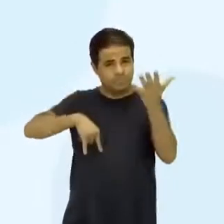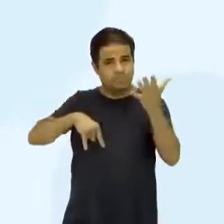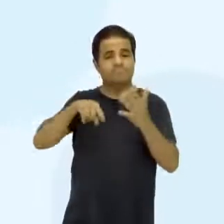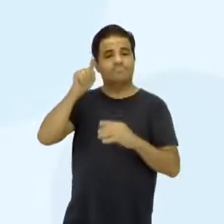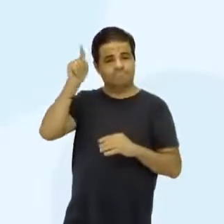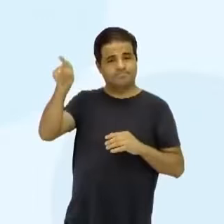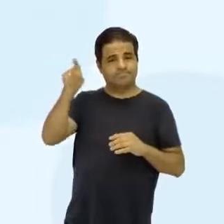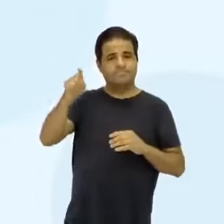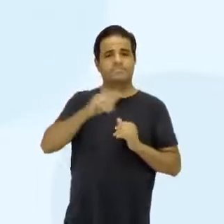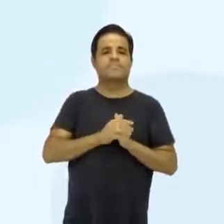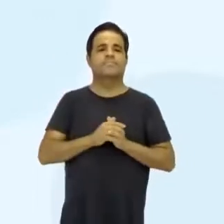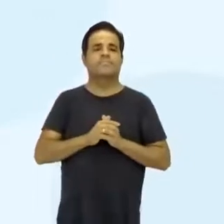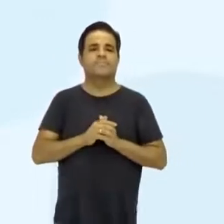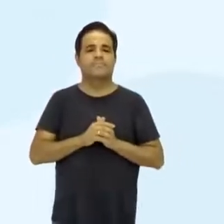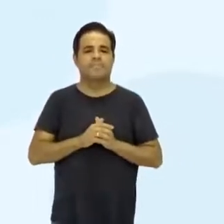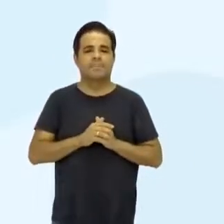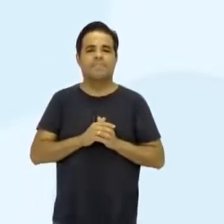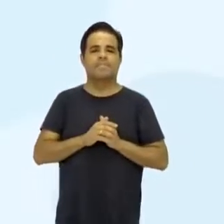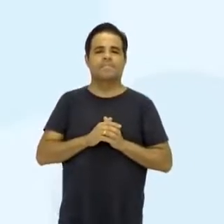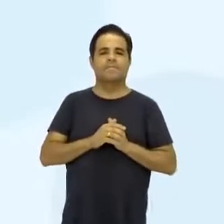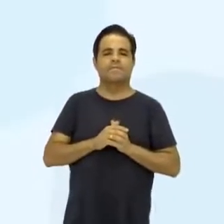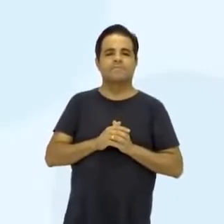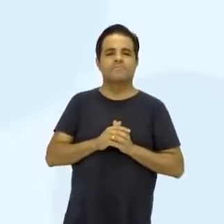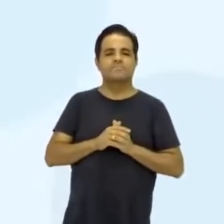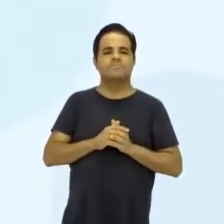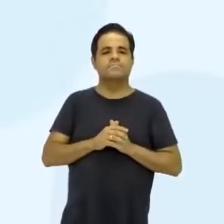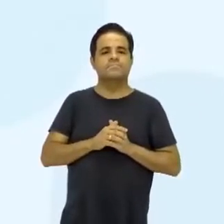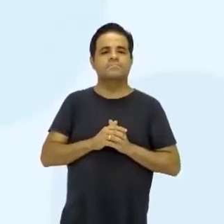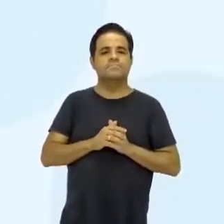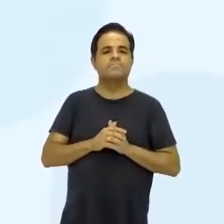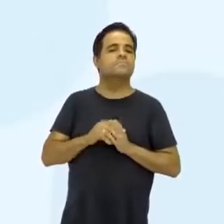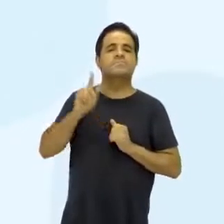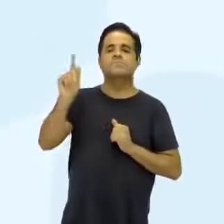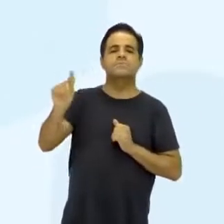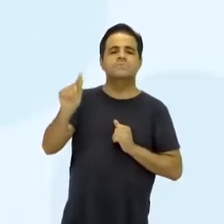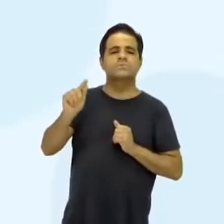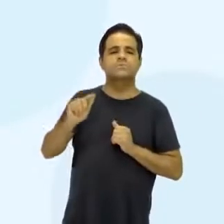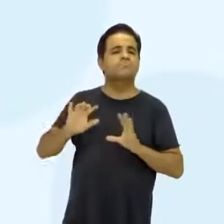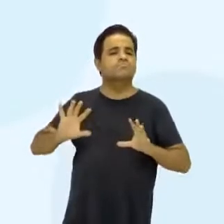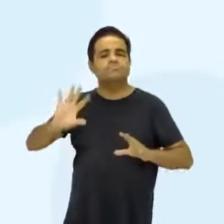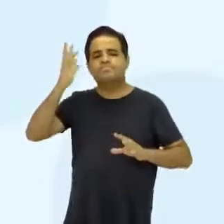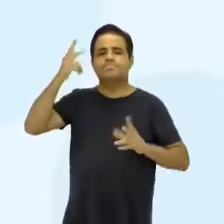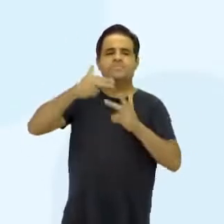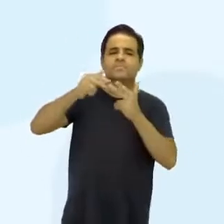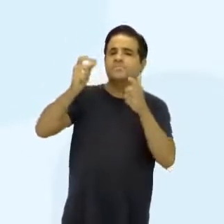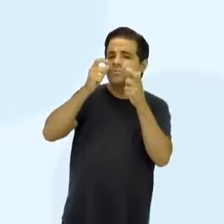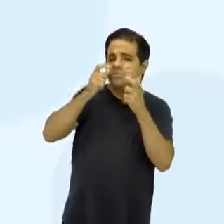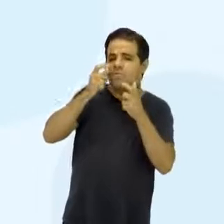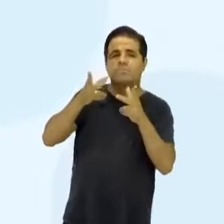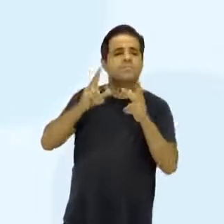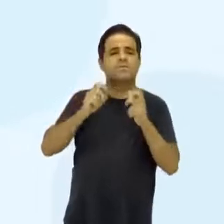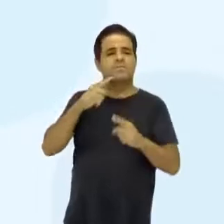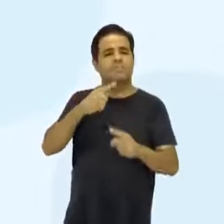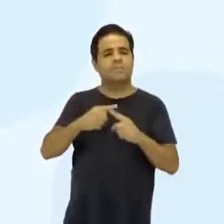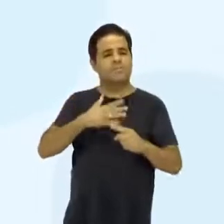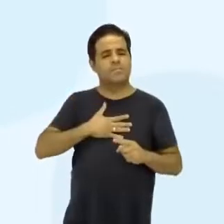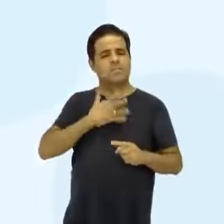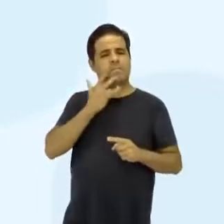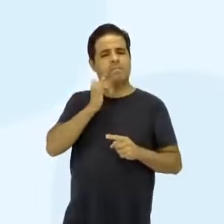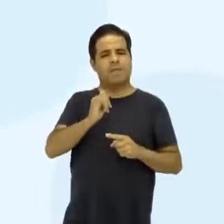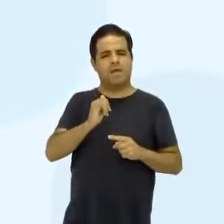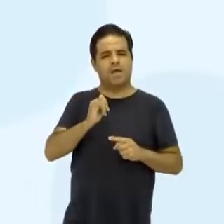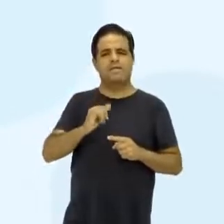lá. Né? Pode dar mais uma apertadinha, Mafê? Olha lá, que fenômenos que a gente nota. Por que meu